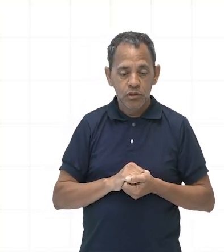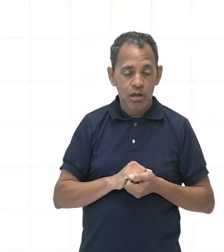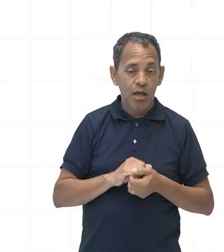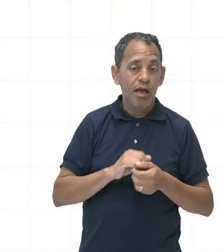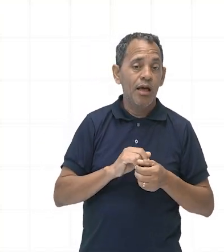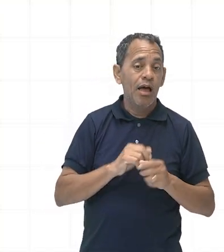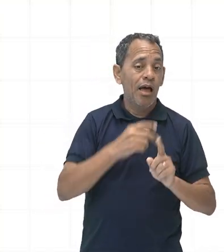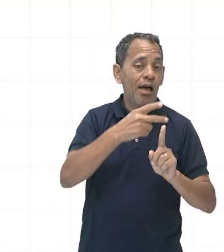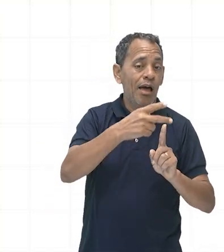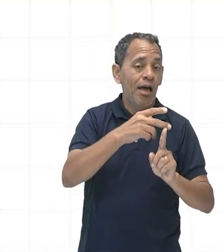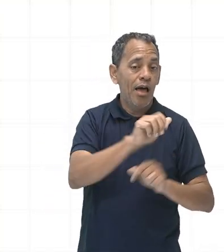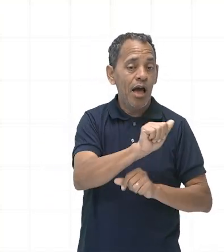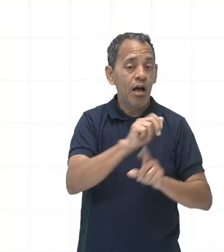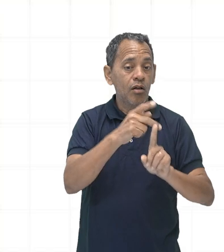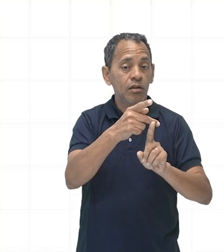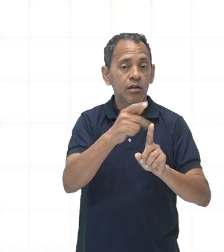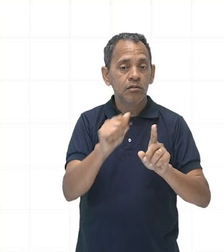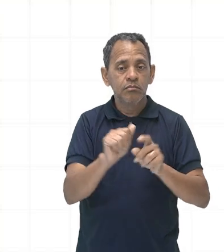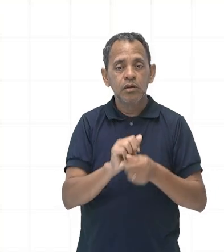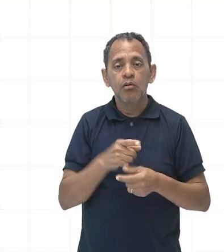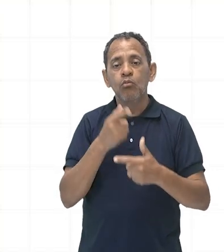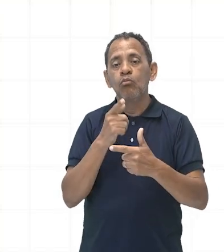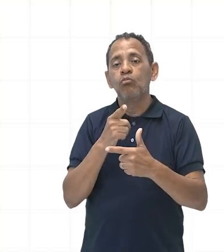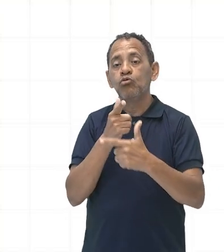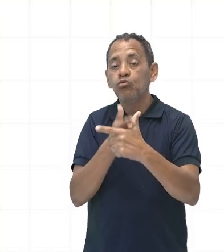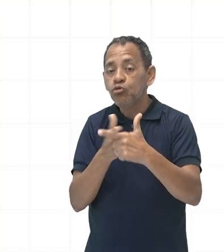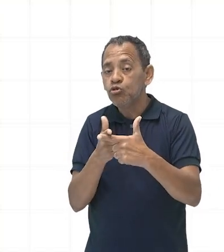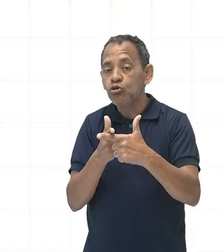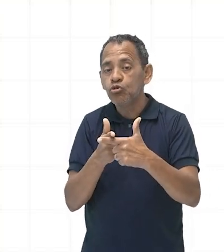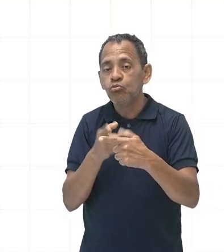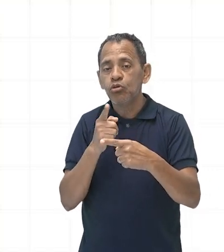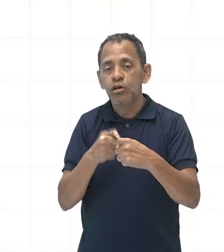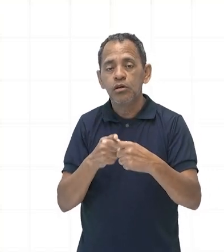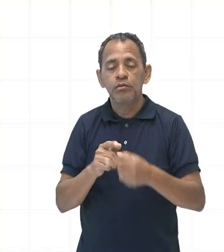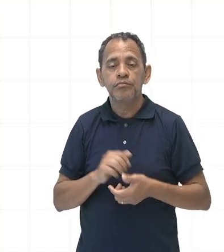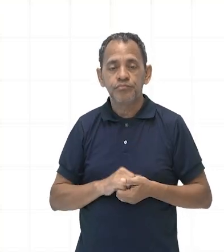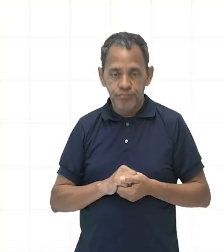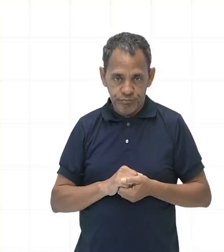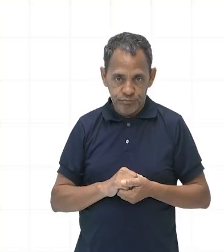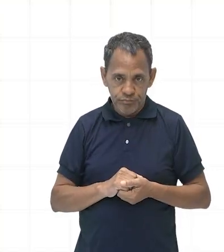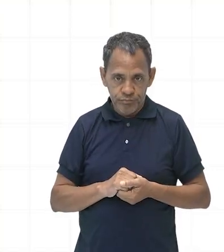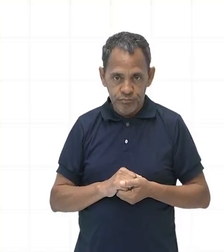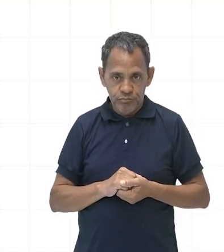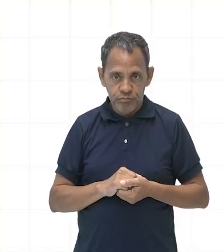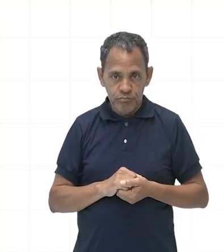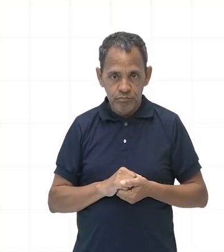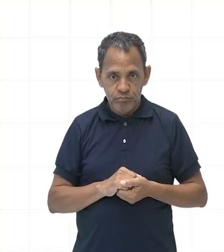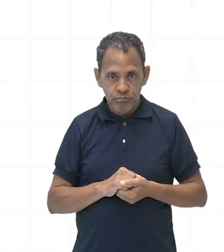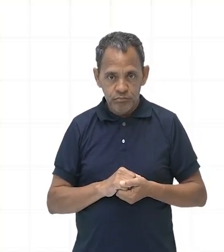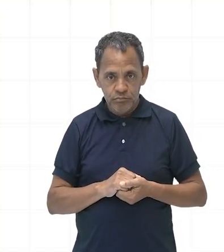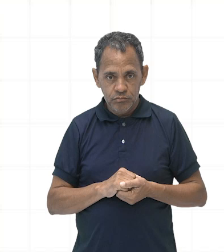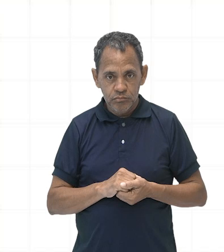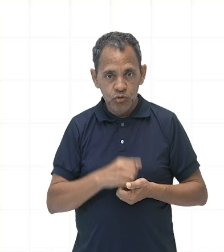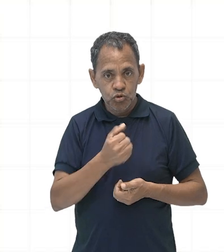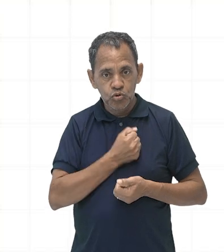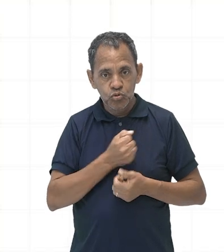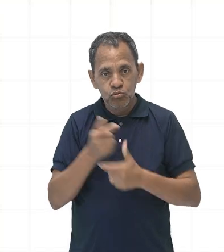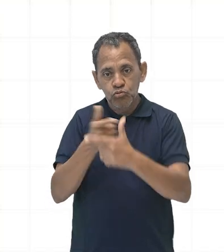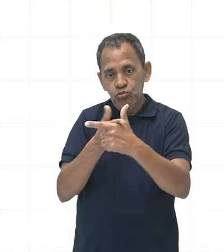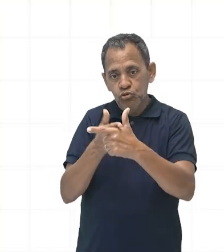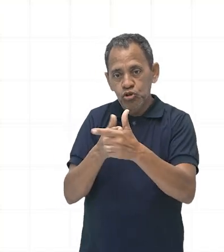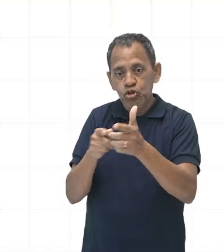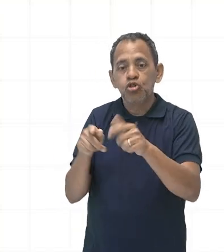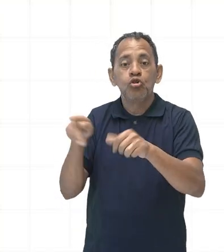parcela, professor, não posso tirar. É porque eu estou dividindo. Então, dividindo A ao quadrado por A ao quadrado, um número dividido por ele mesmo é 1.